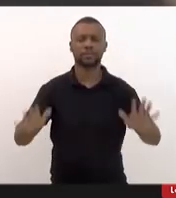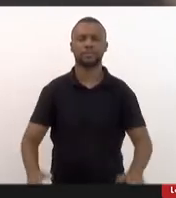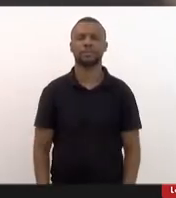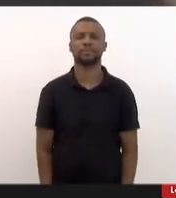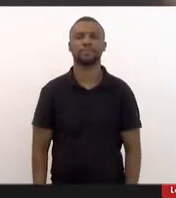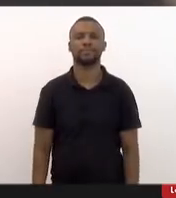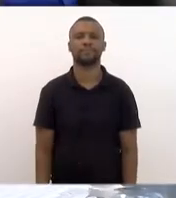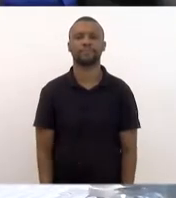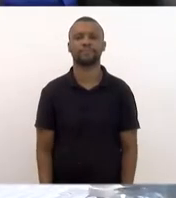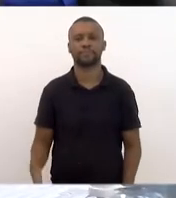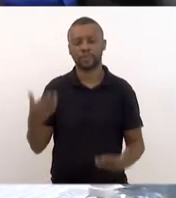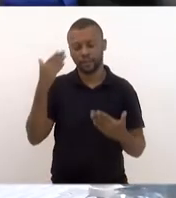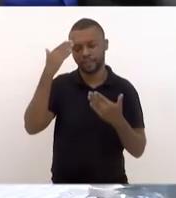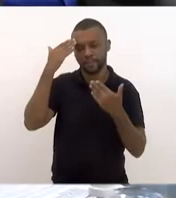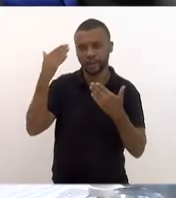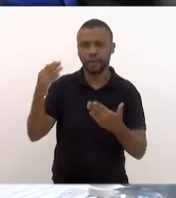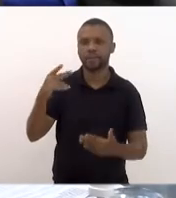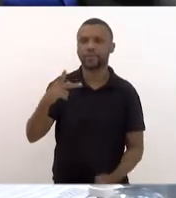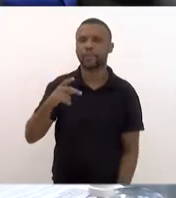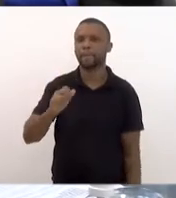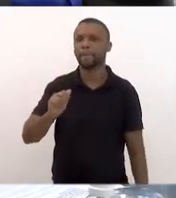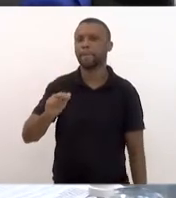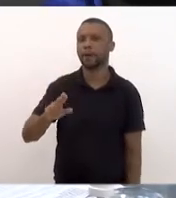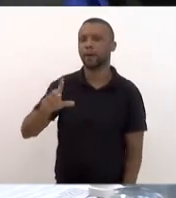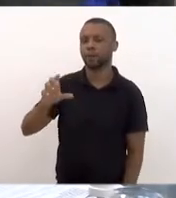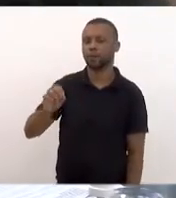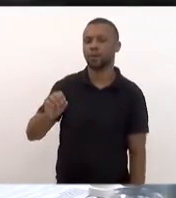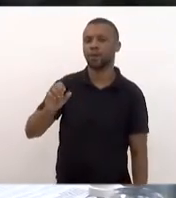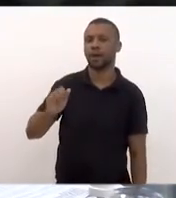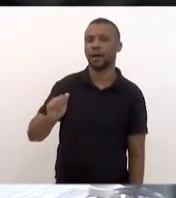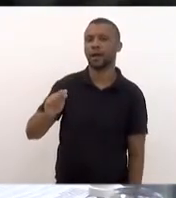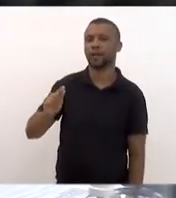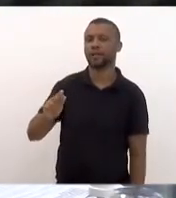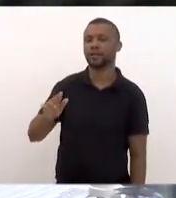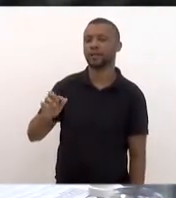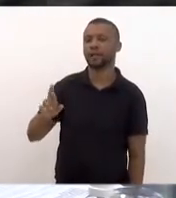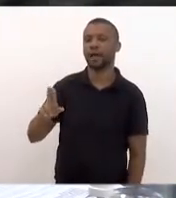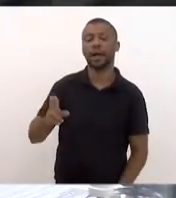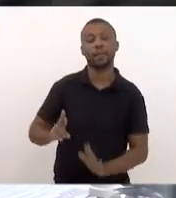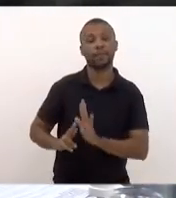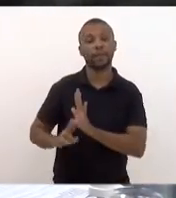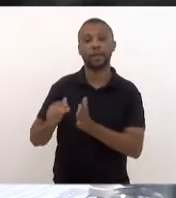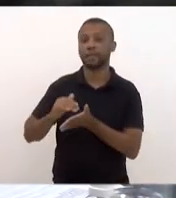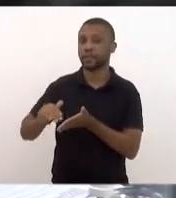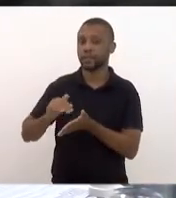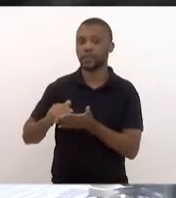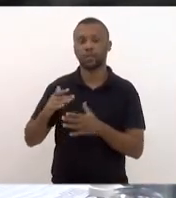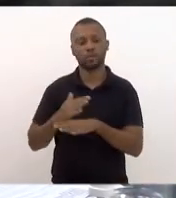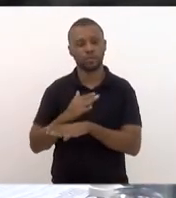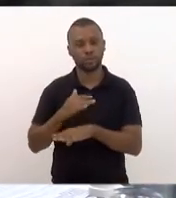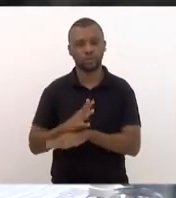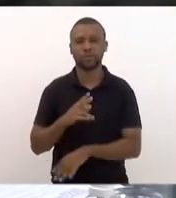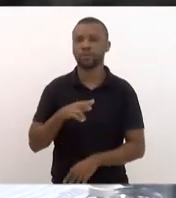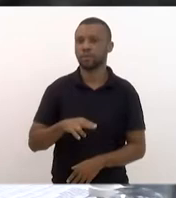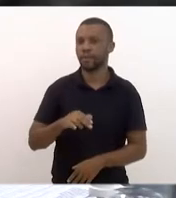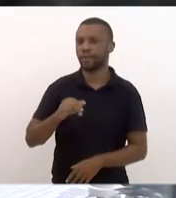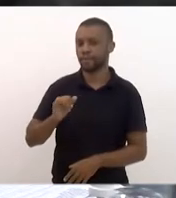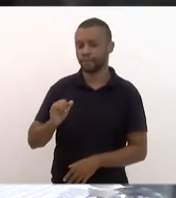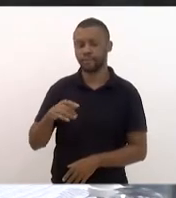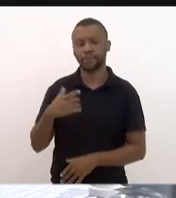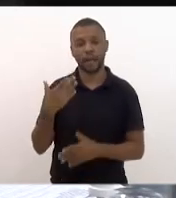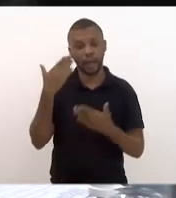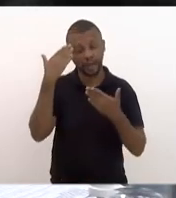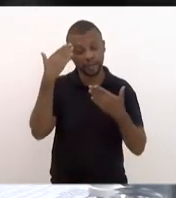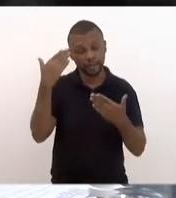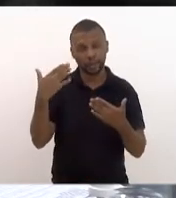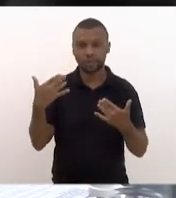Obrigado, Paulo Aguiar, representando aqui a Secretaria de Urbanismo de Nova Iguaçu. Agradeço a sua